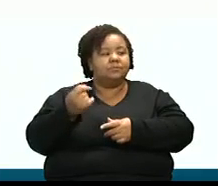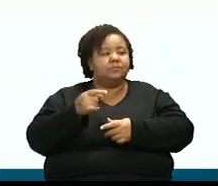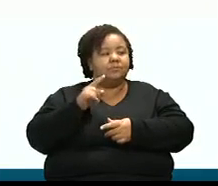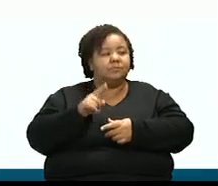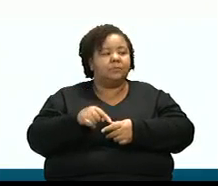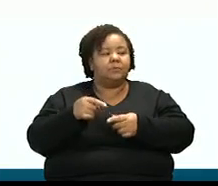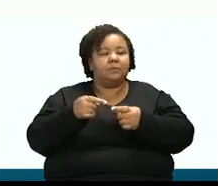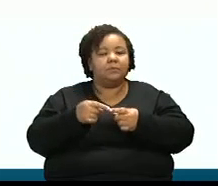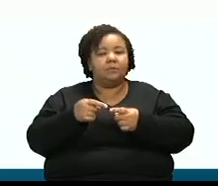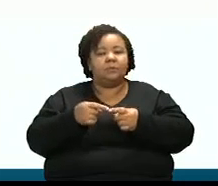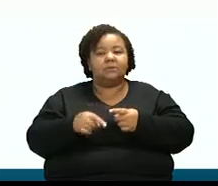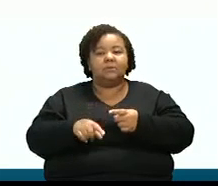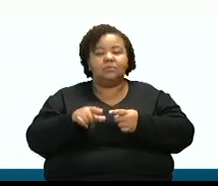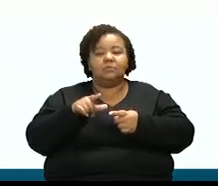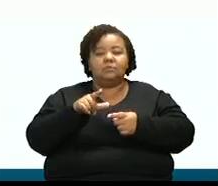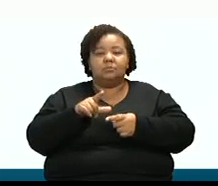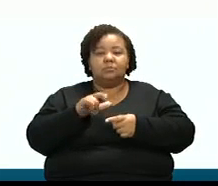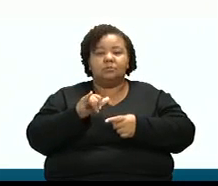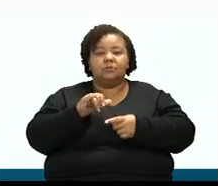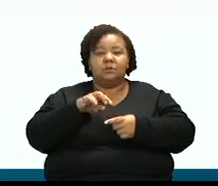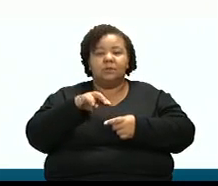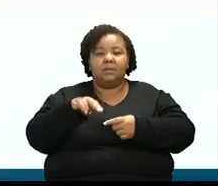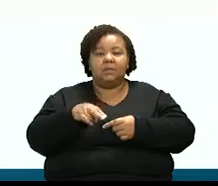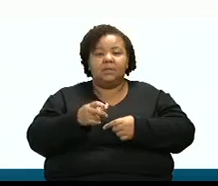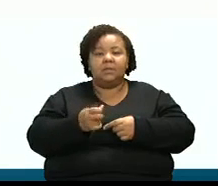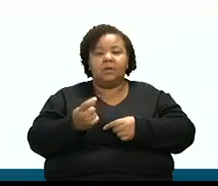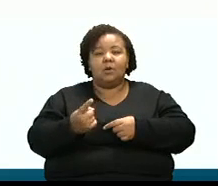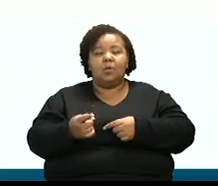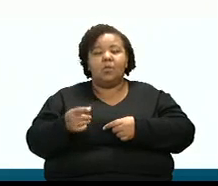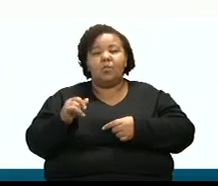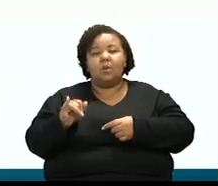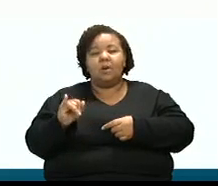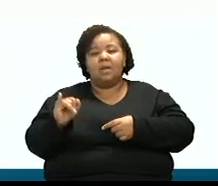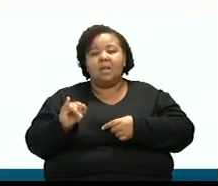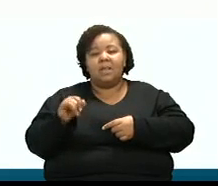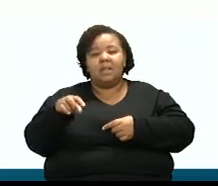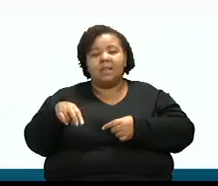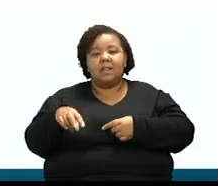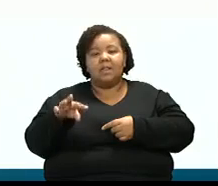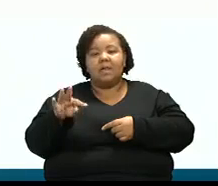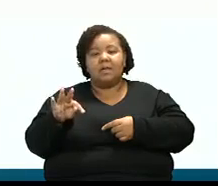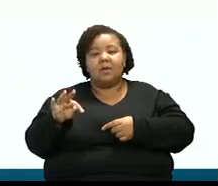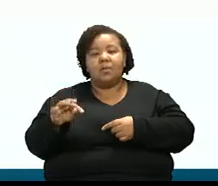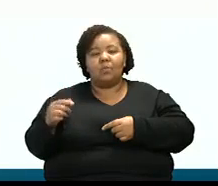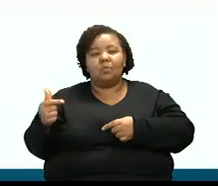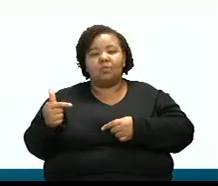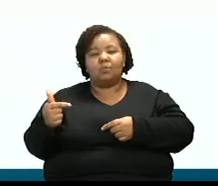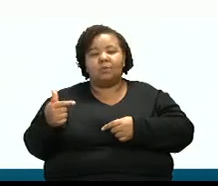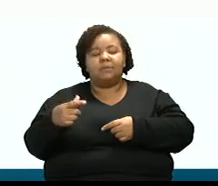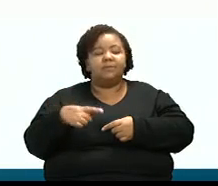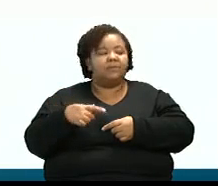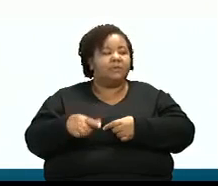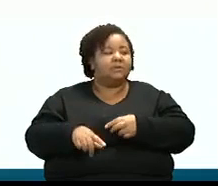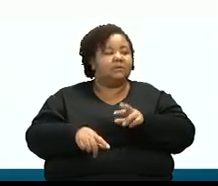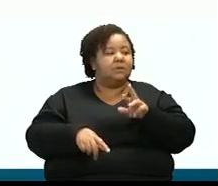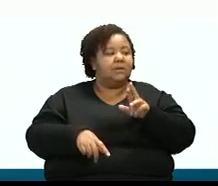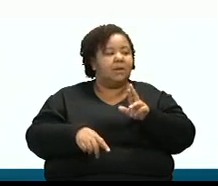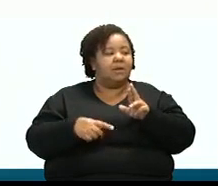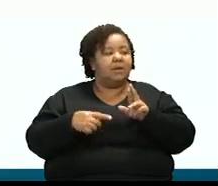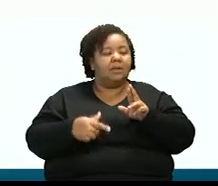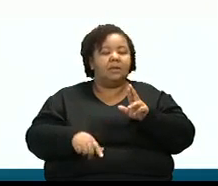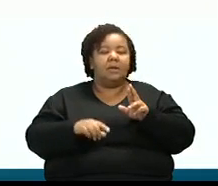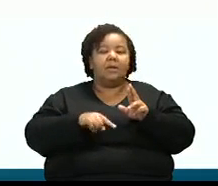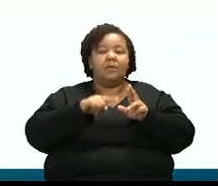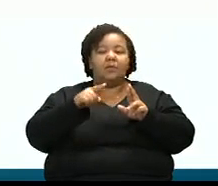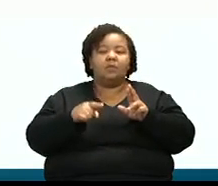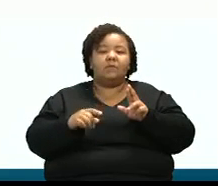uma integral dupla. Então, se eu tenho uma determinada região R, que é delimitada por uma curva C, e